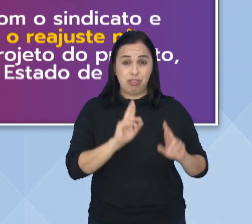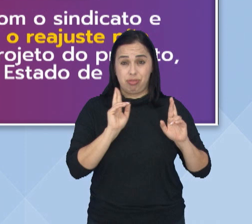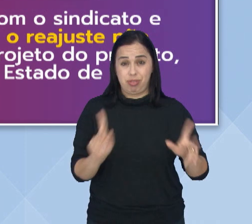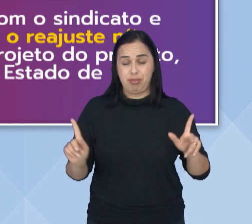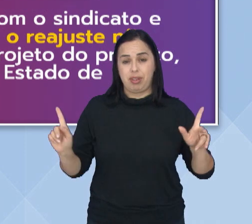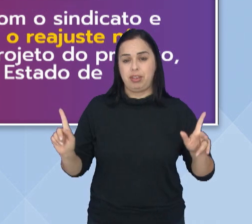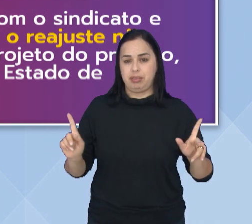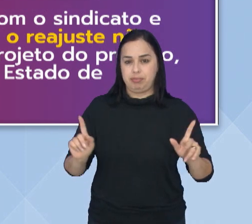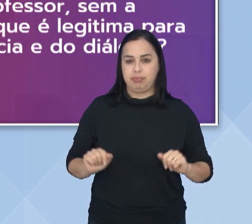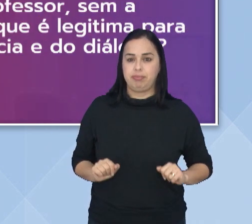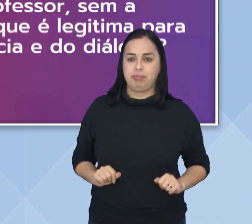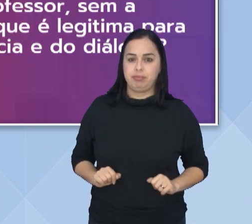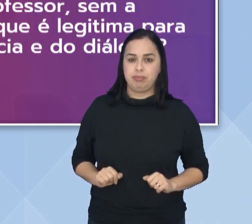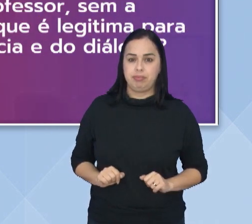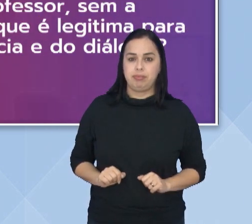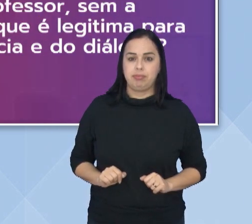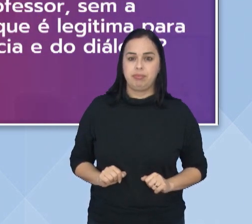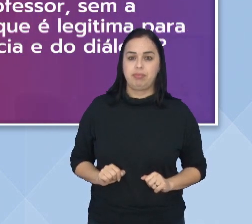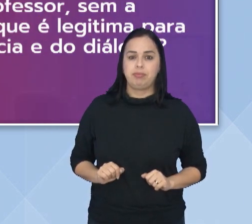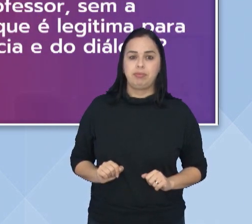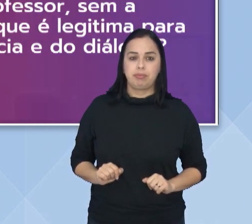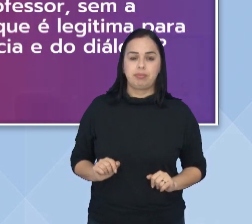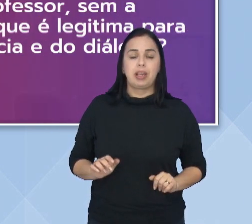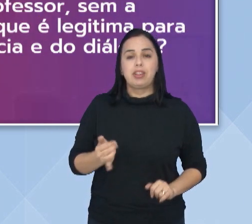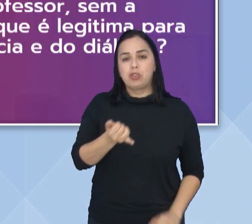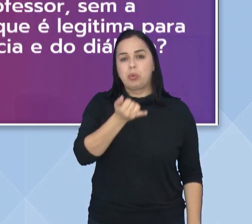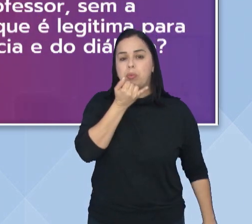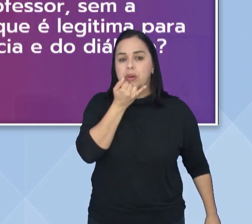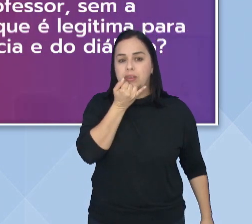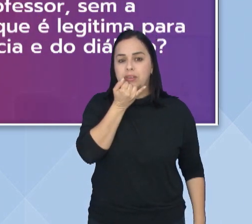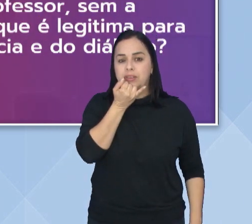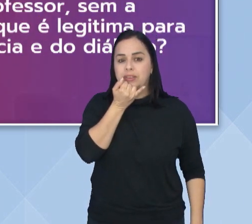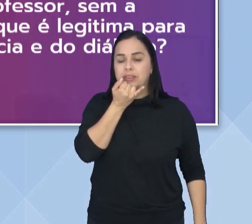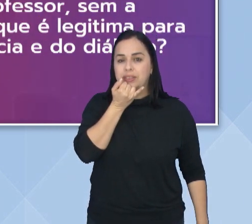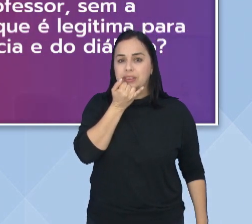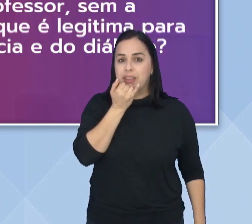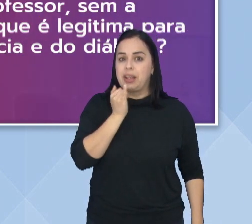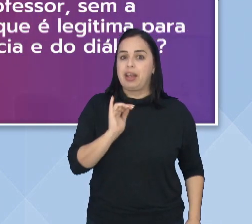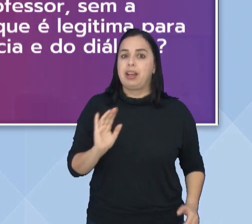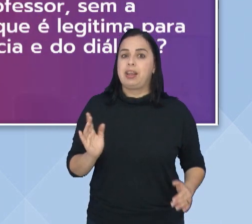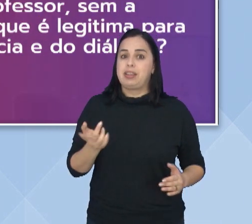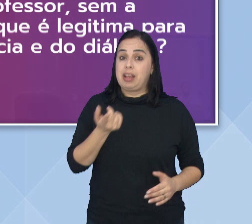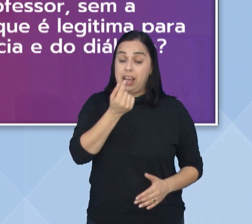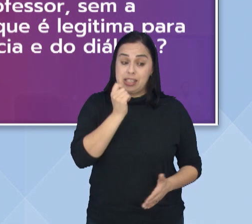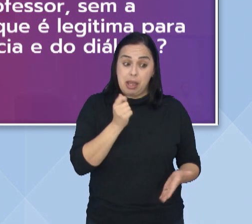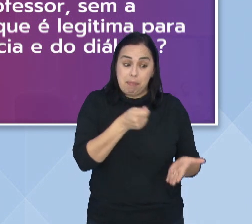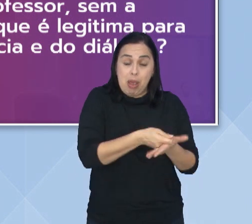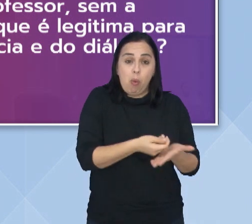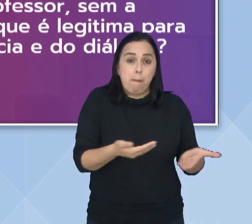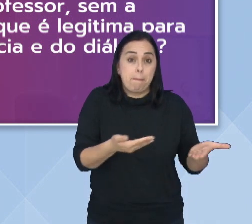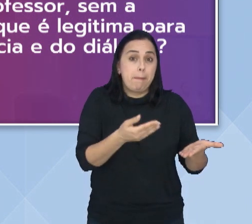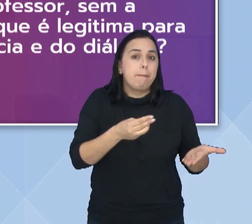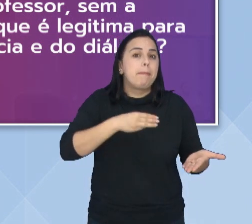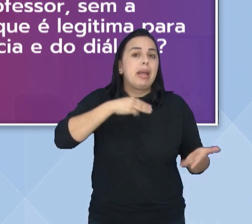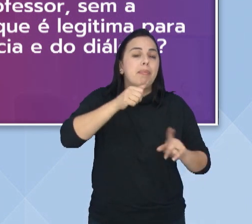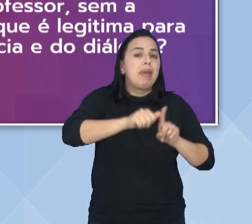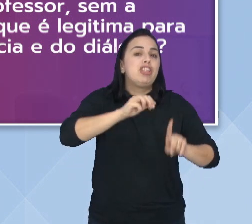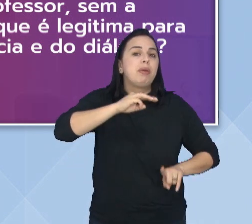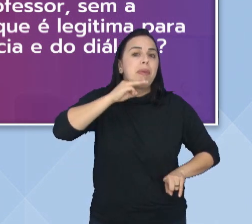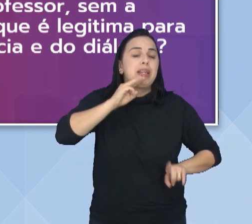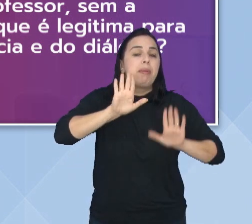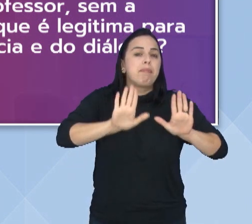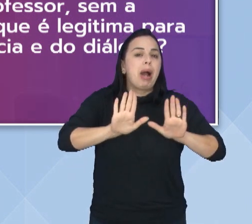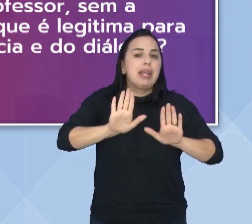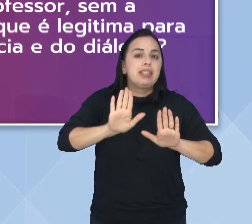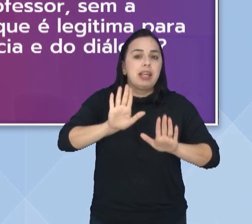Pode passar. Ah, desculpa, relativo a janeiro, mas foi em março, dois